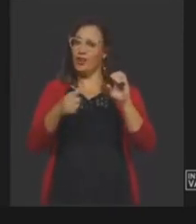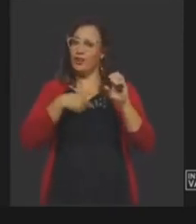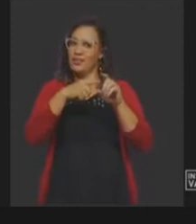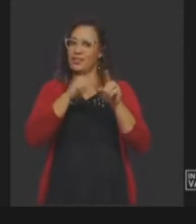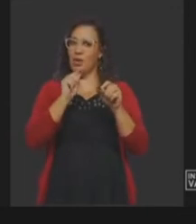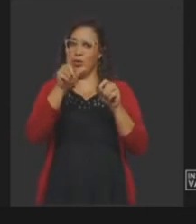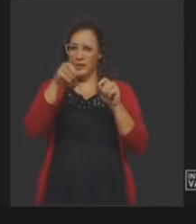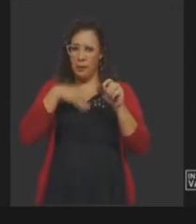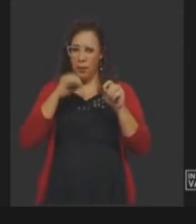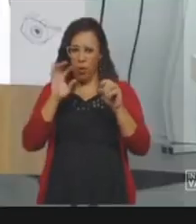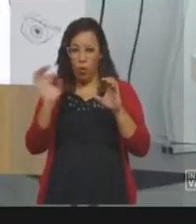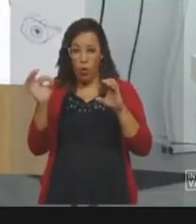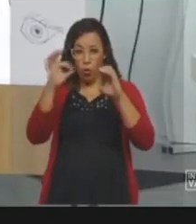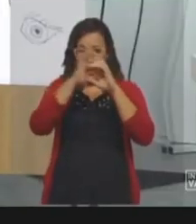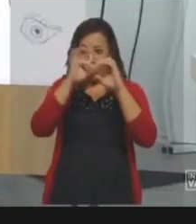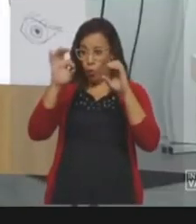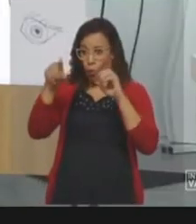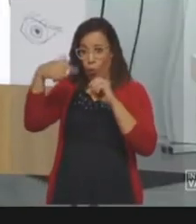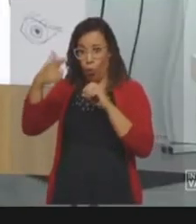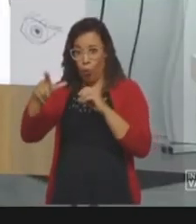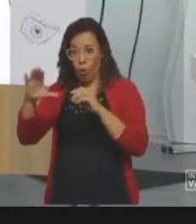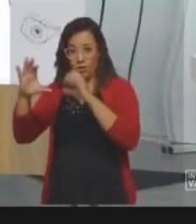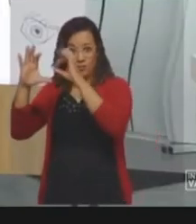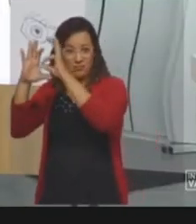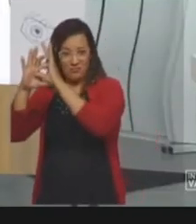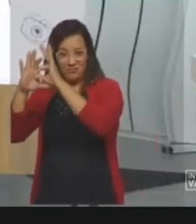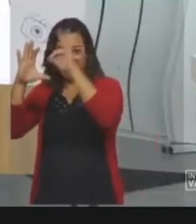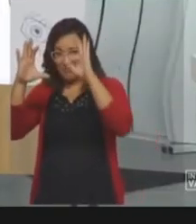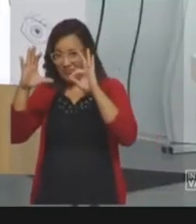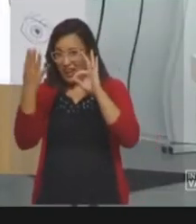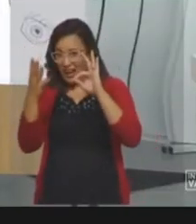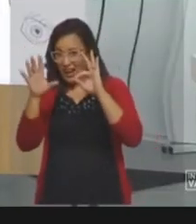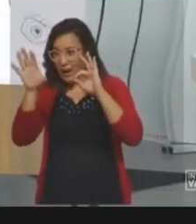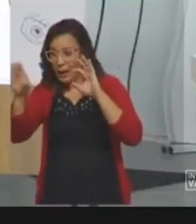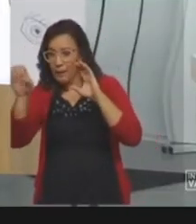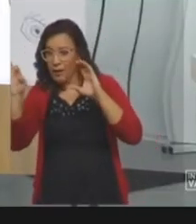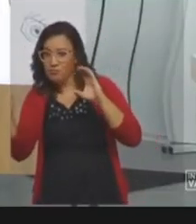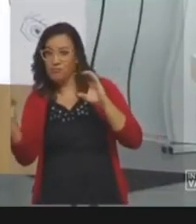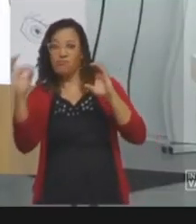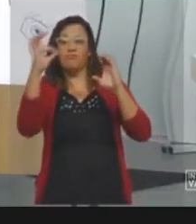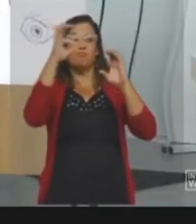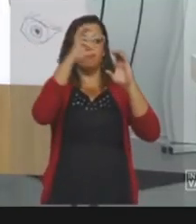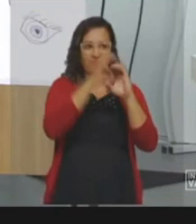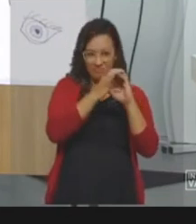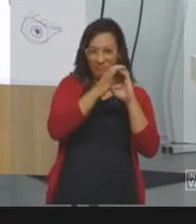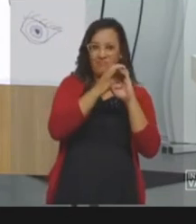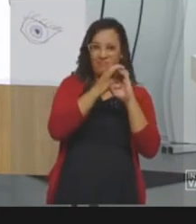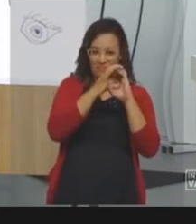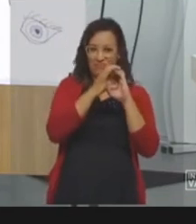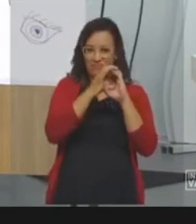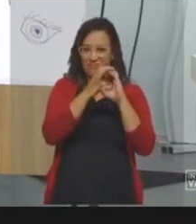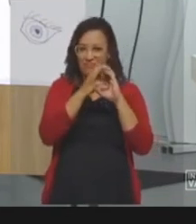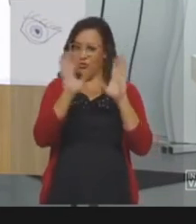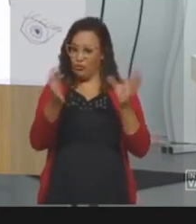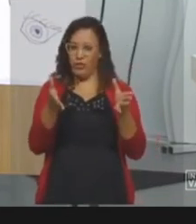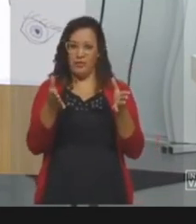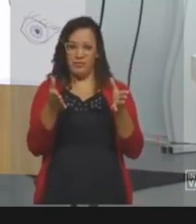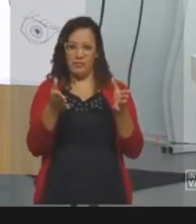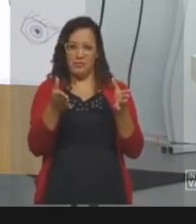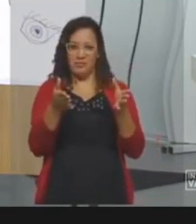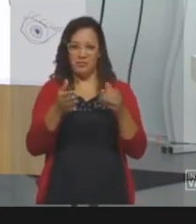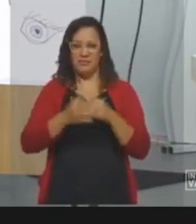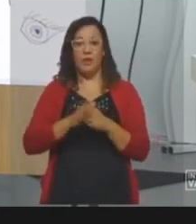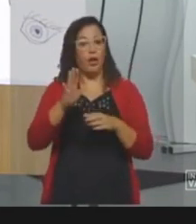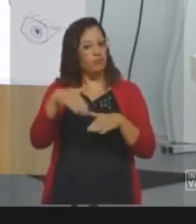colocou o núcleo daquela ovelha que você quer criar ali? Já tem material genético, colocou o núcleo lá dentro. Vai